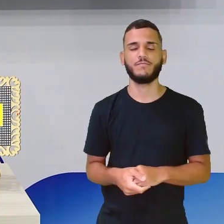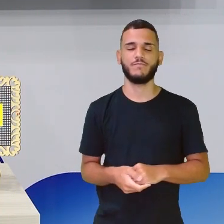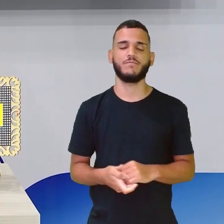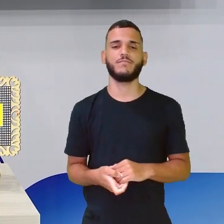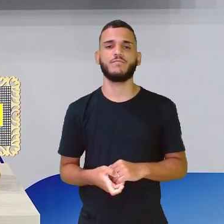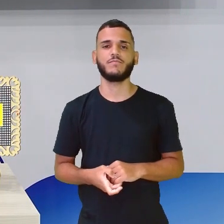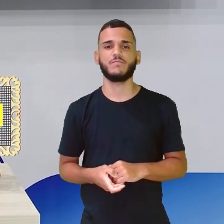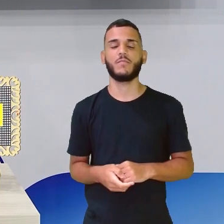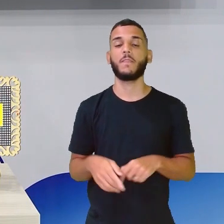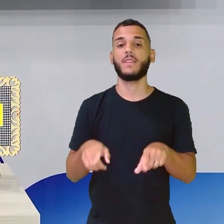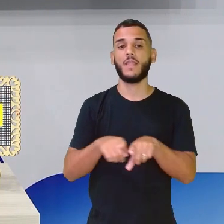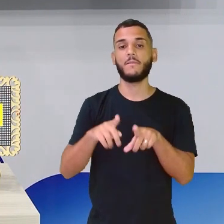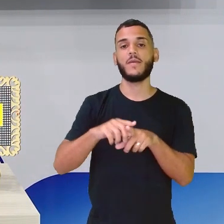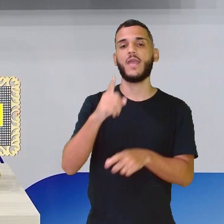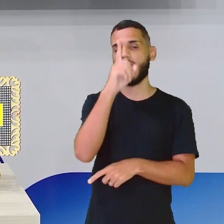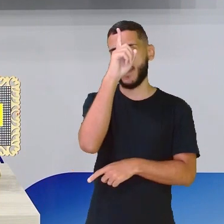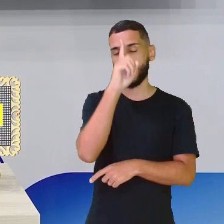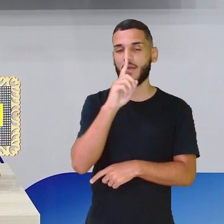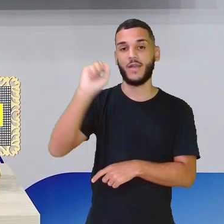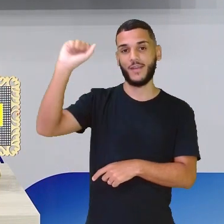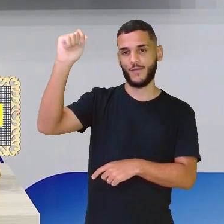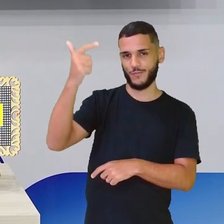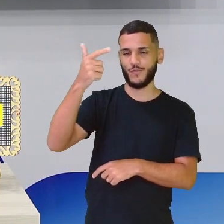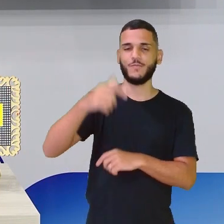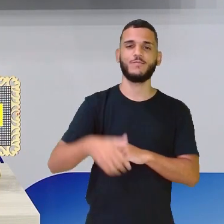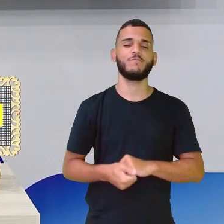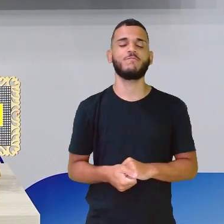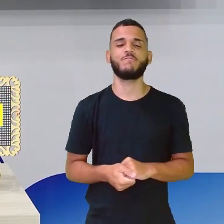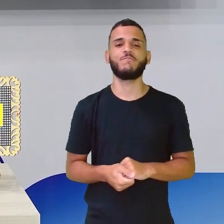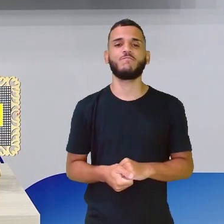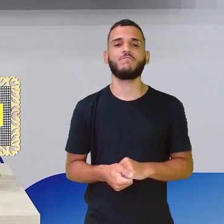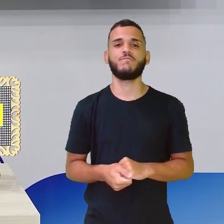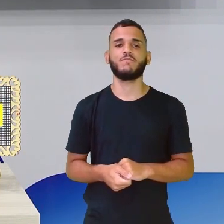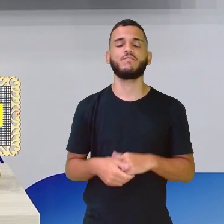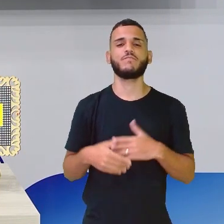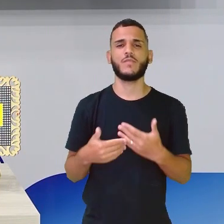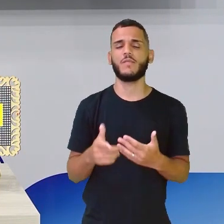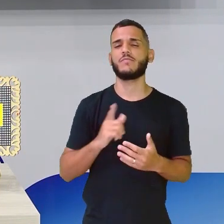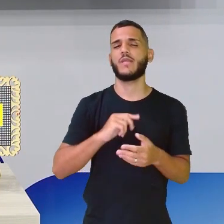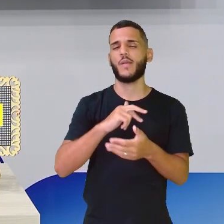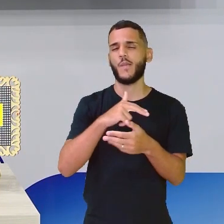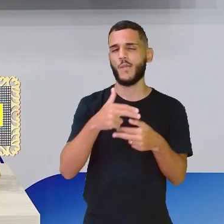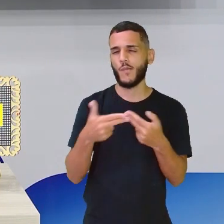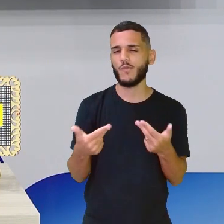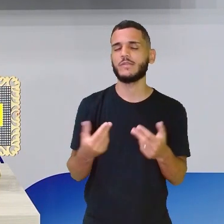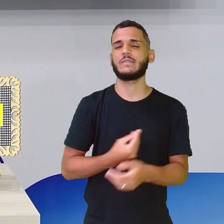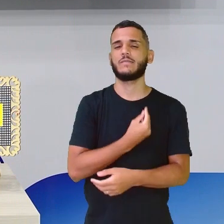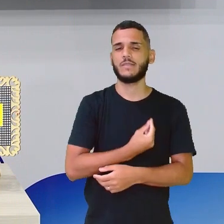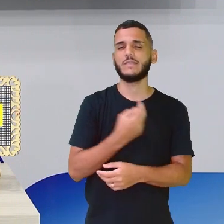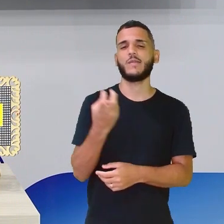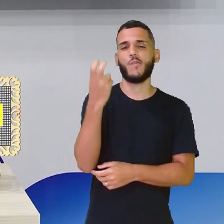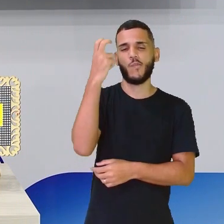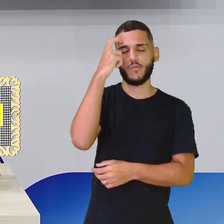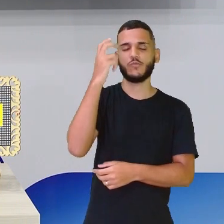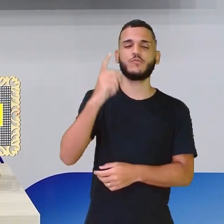predominantes. E tem o amarelo que fica lá no sol, tá? Algumas coisas que são presentes na cultura estão aqui